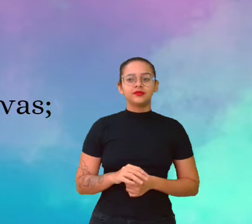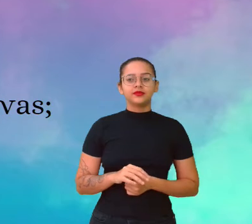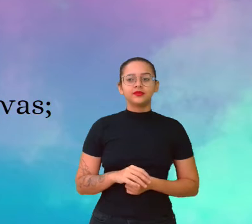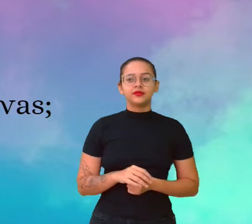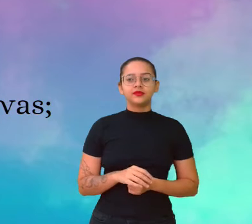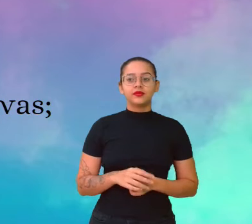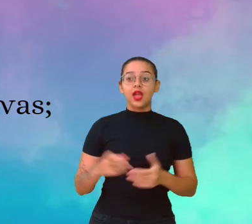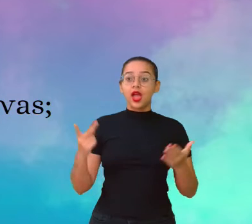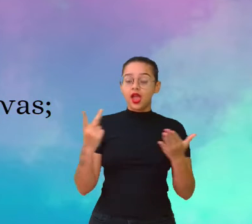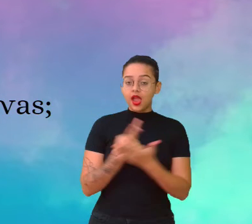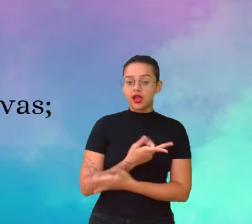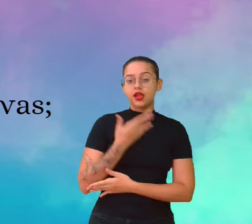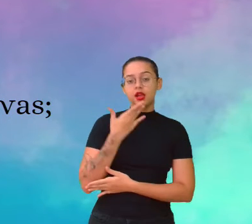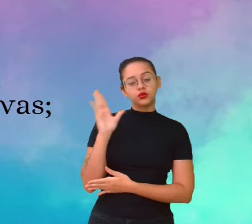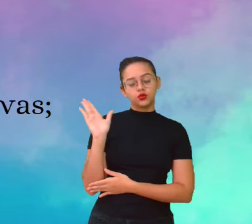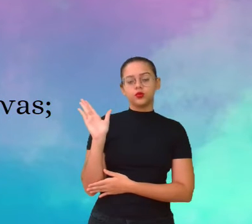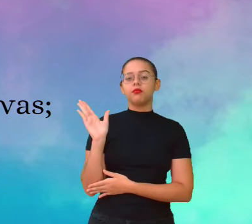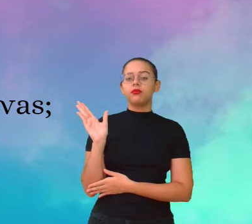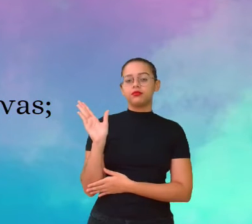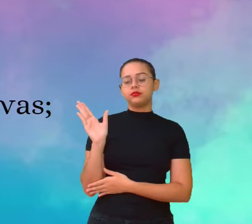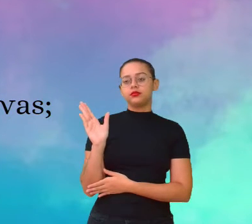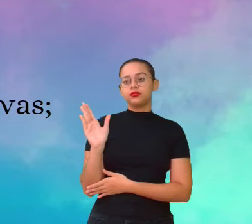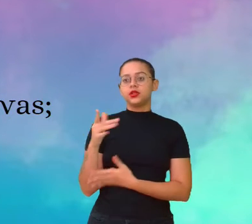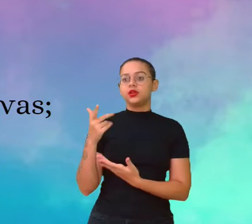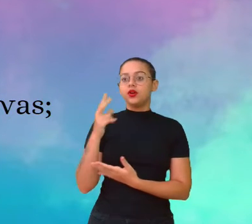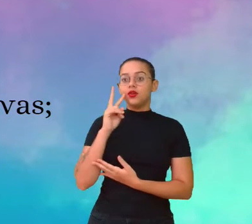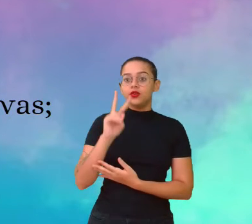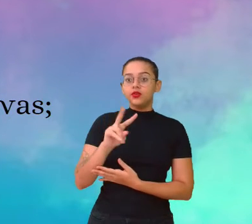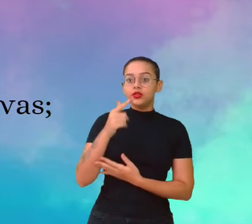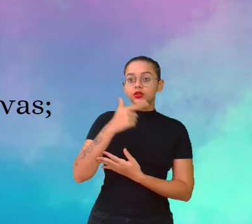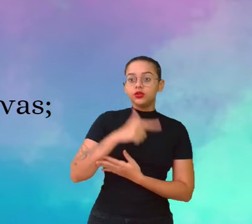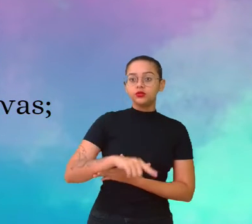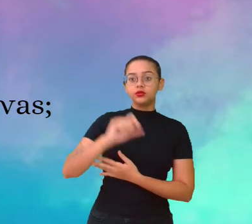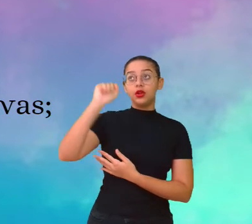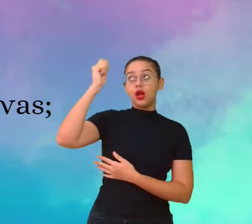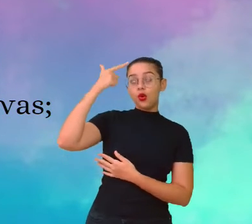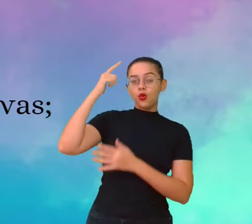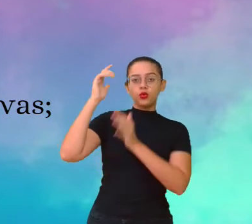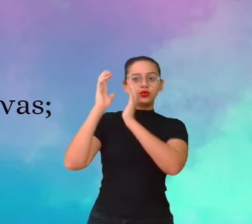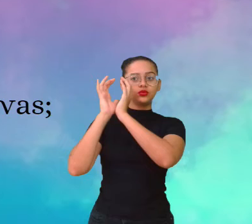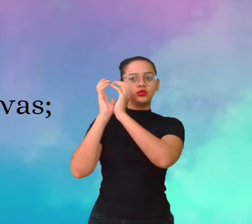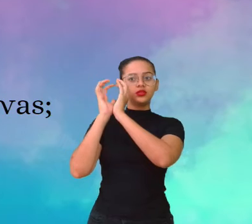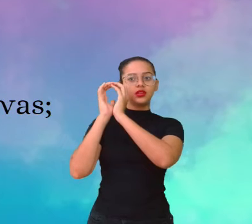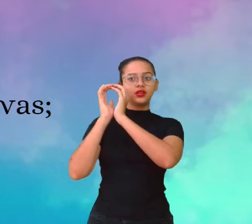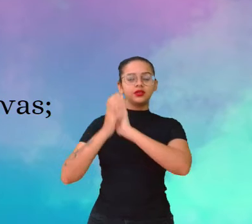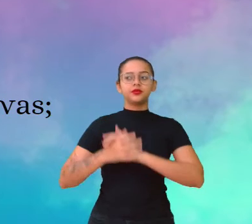R, assuma riscos. Gente, vejam aí de novo, a lâmpadazinha no cérebro.